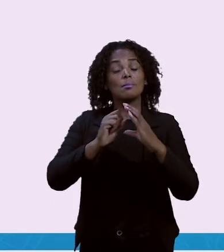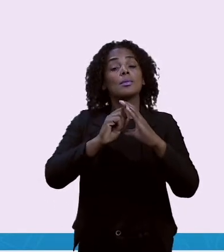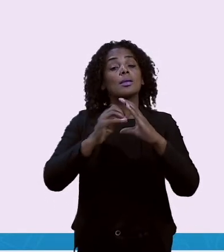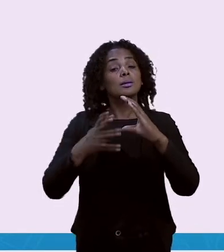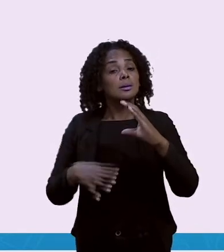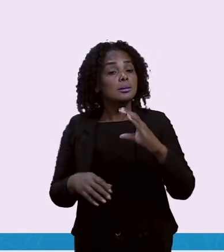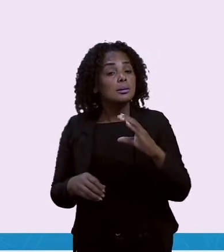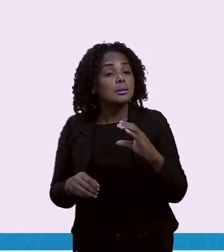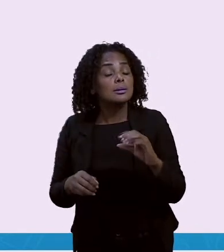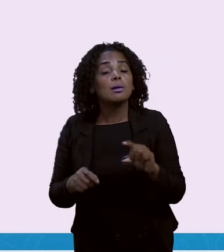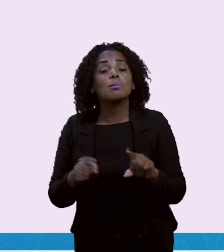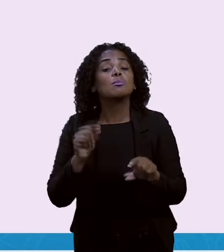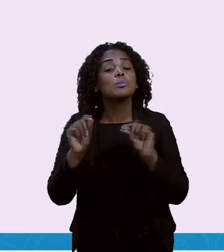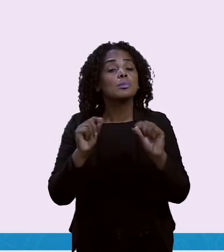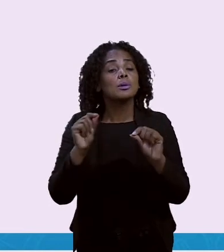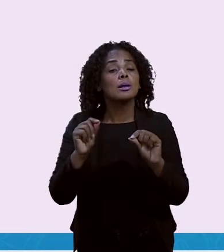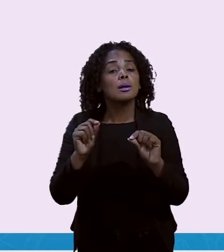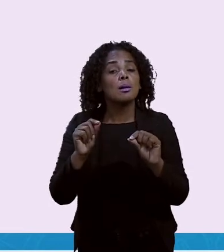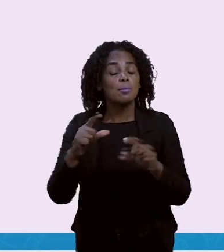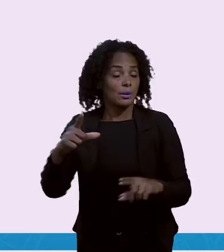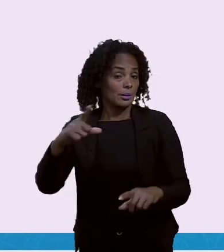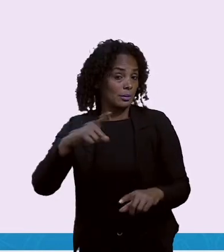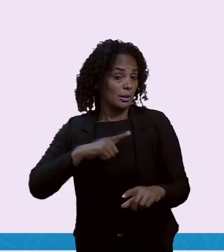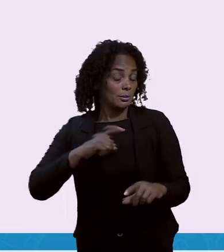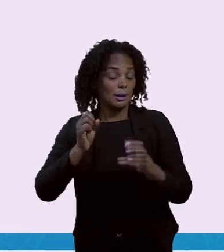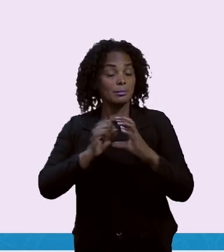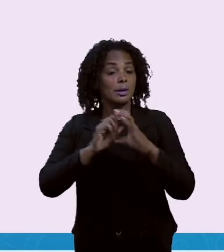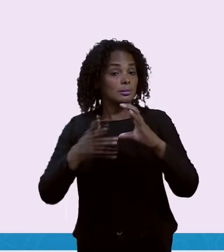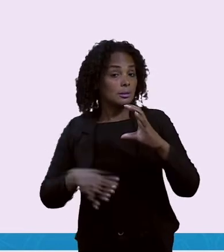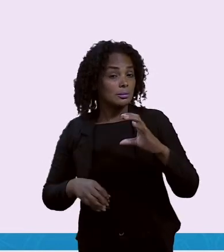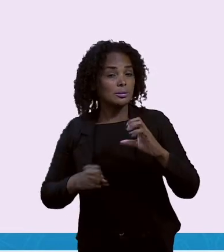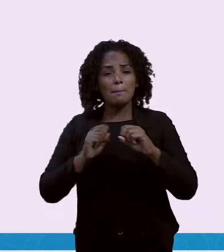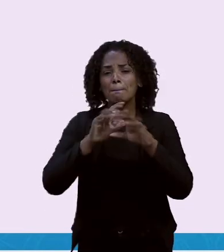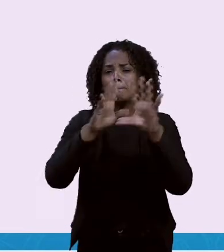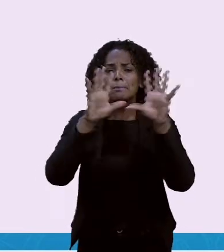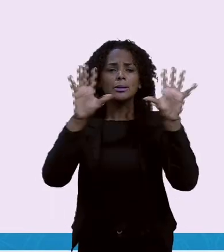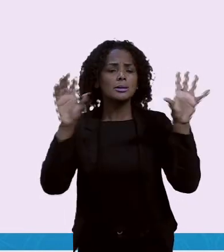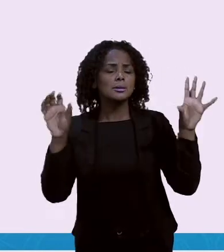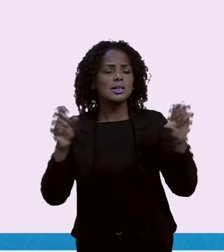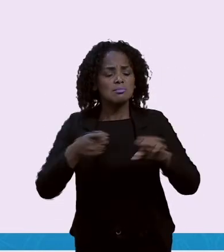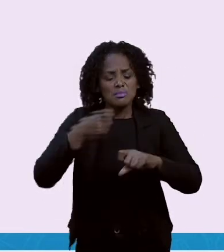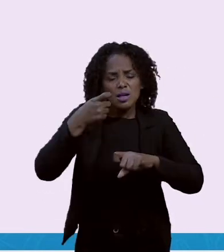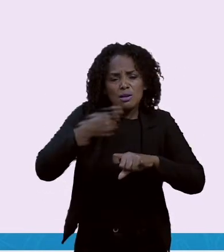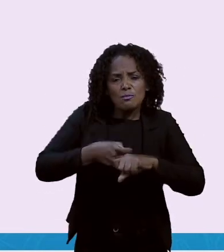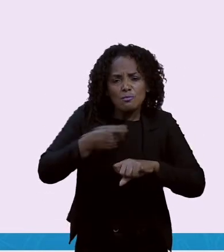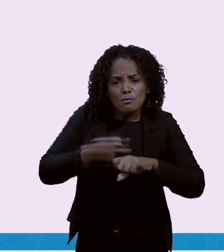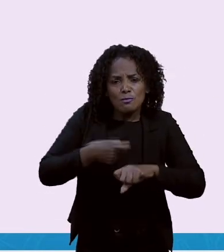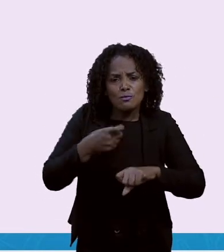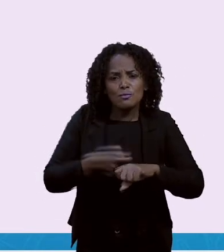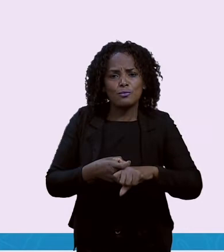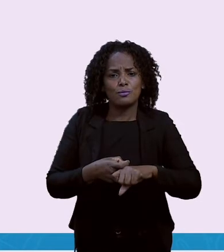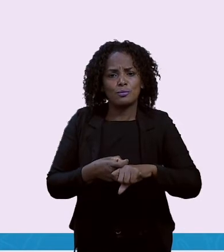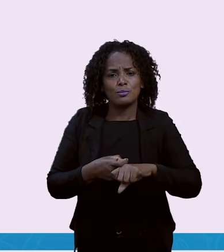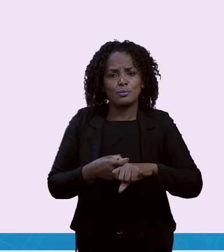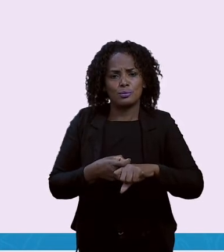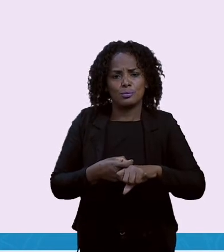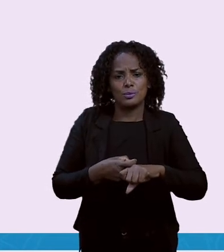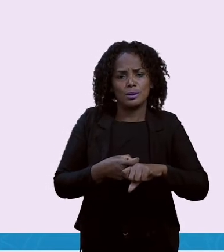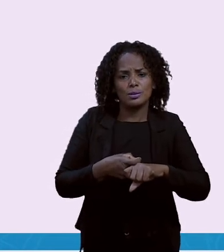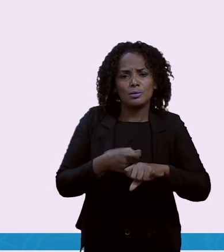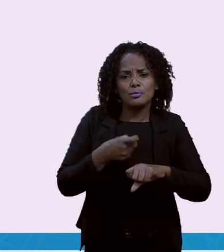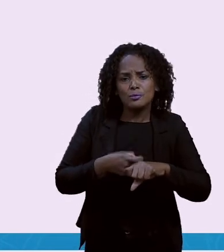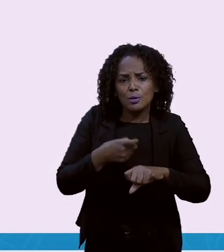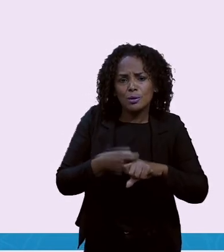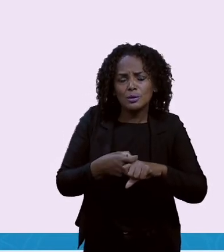Porque eles possuem as características como brilho, resistência,